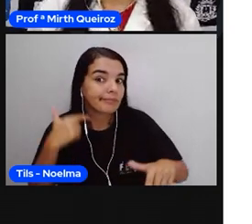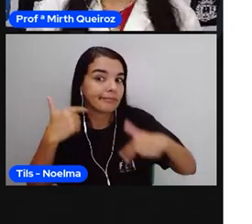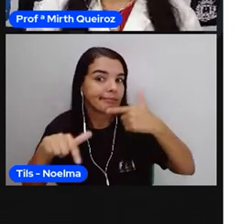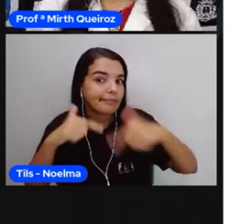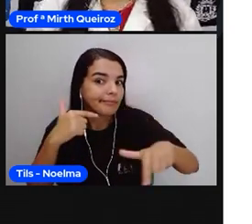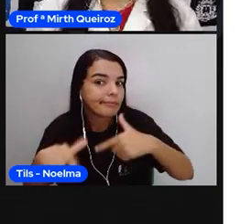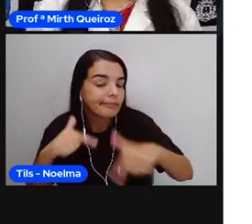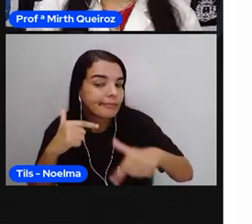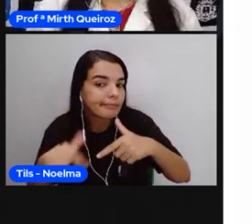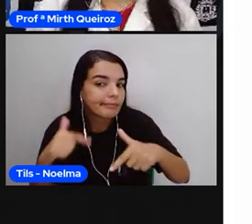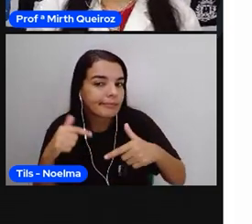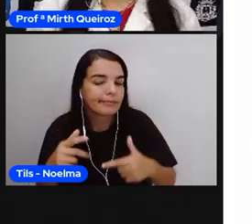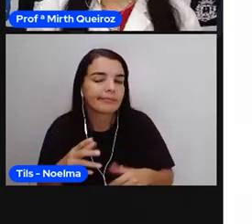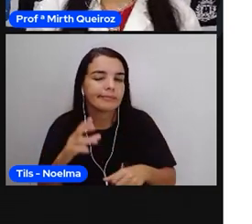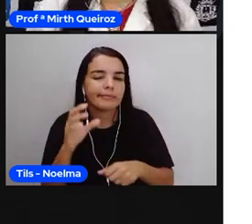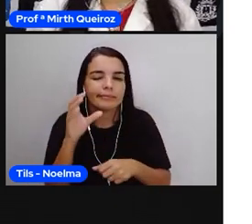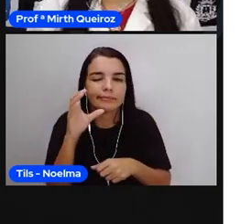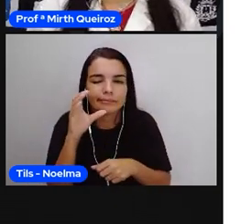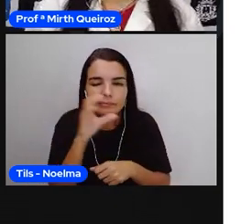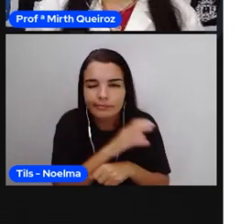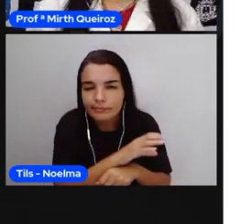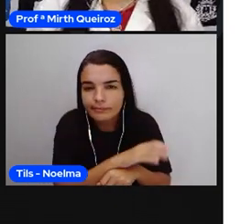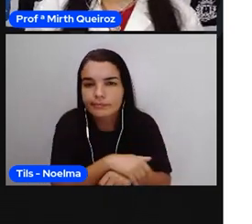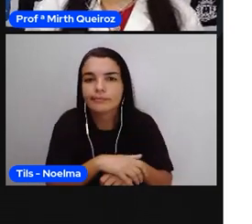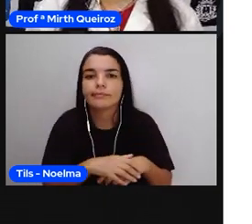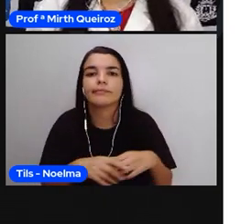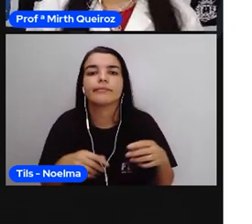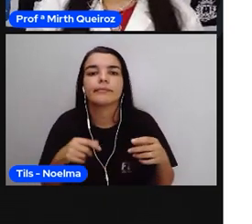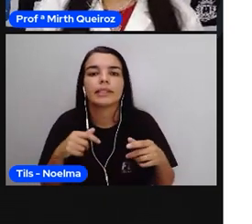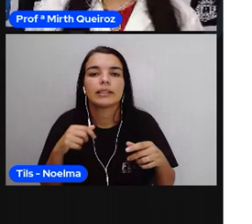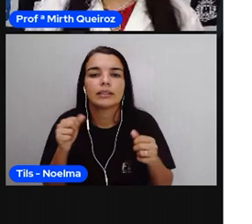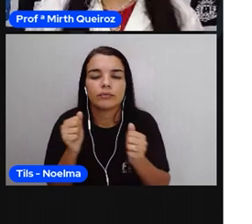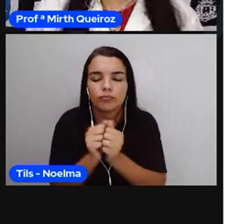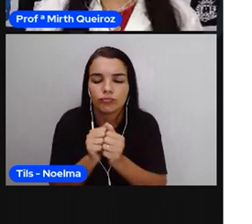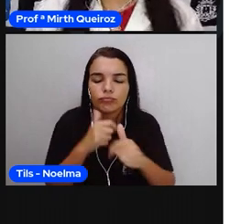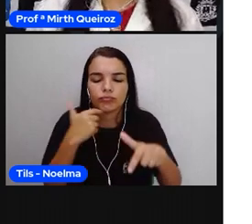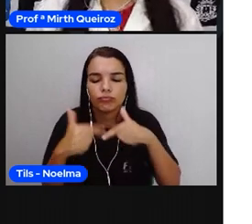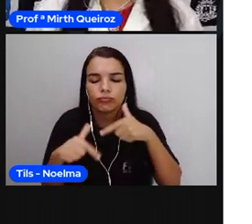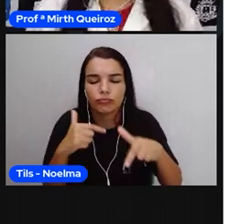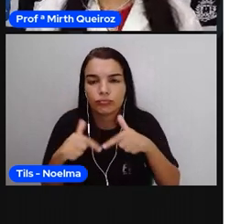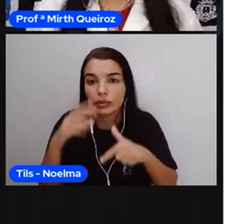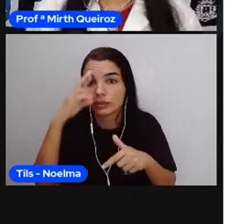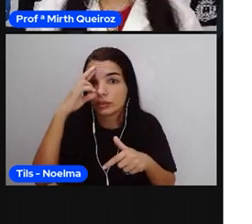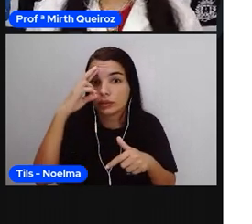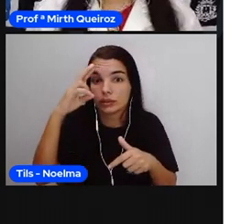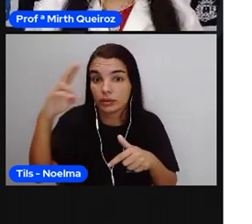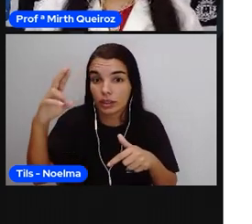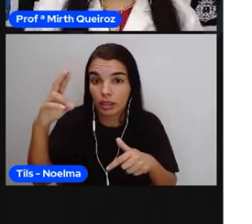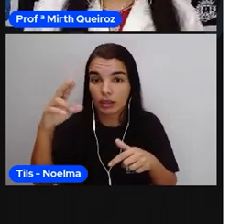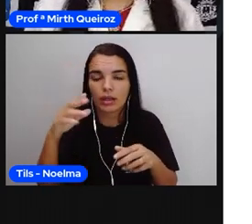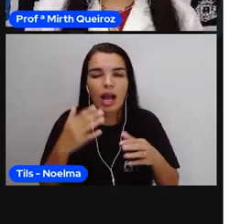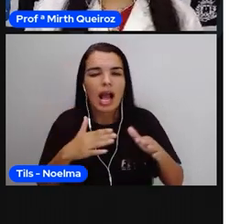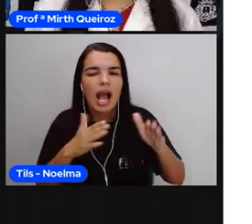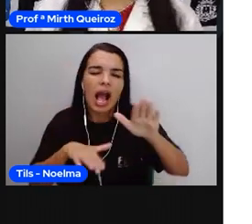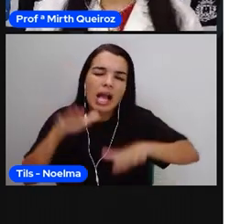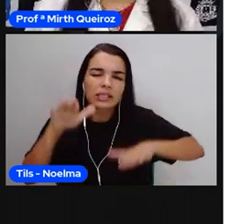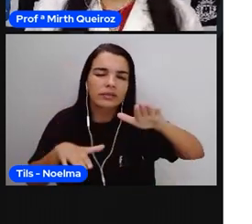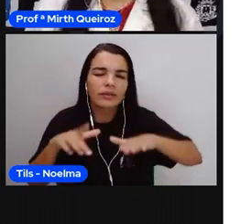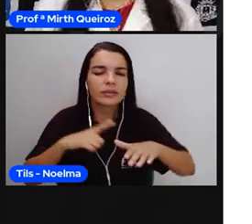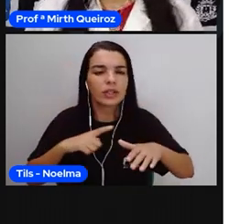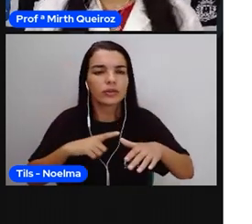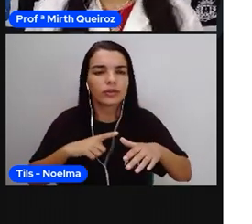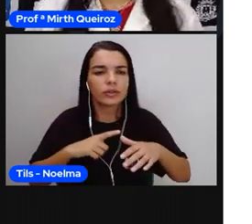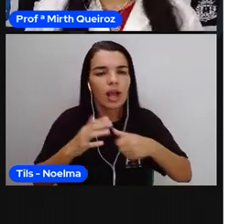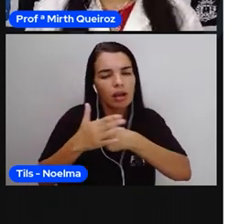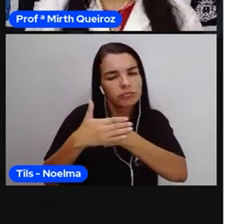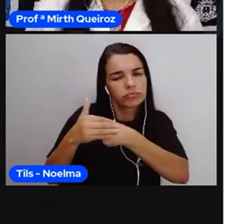né? Viviam próximo aos seus senhores, fazendo atividades no âmbito doméstico. Às vezes, criava-se ali um laço afetivo,